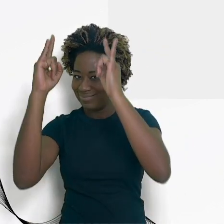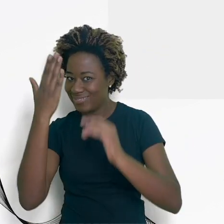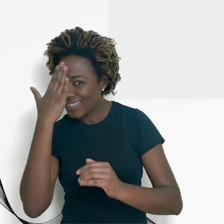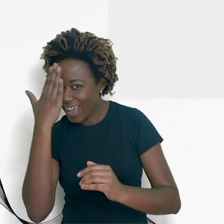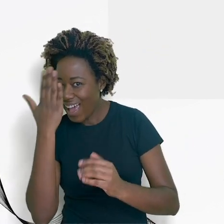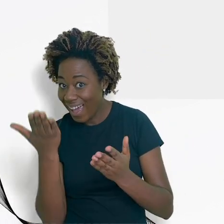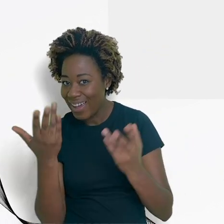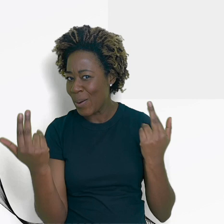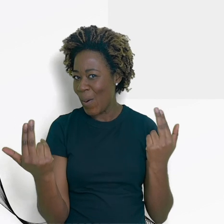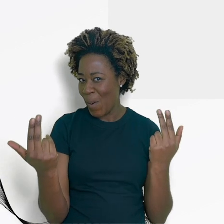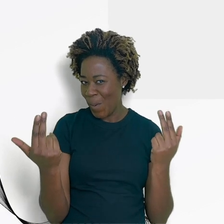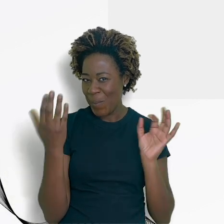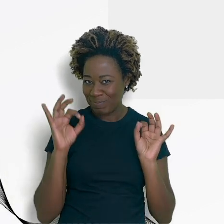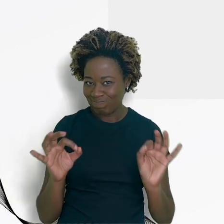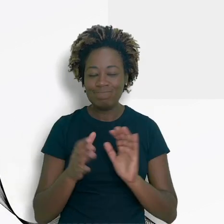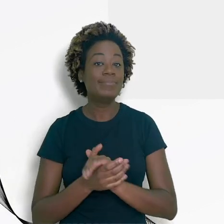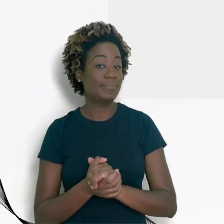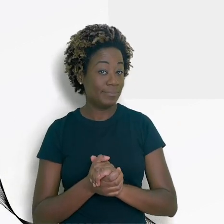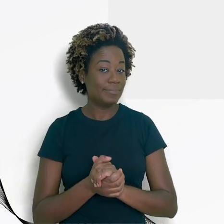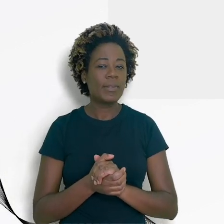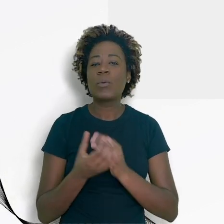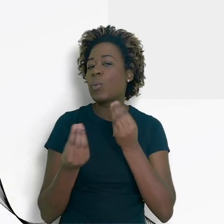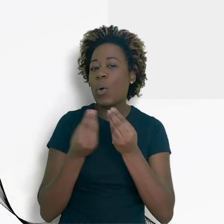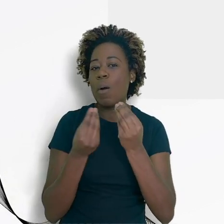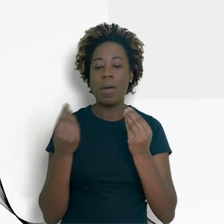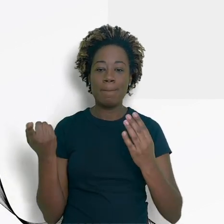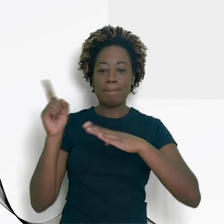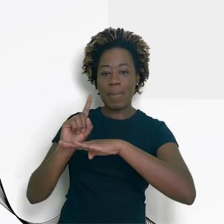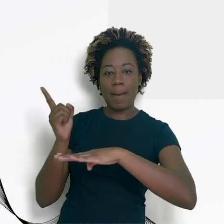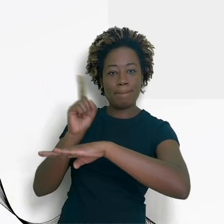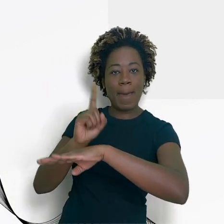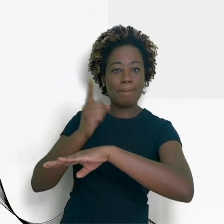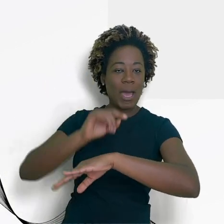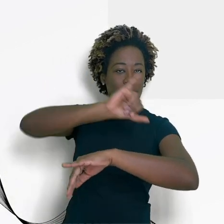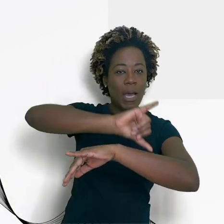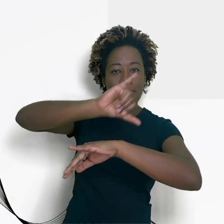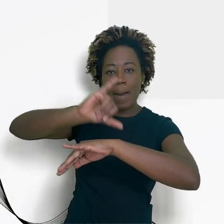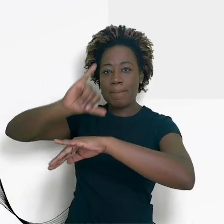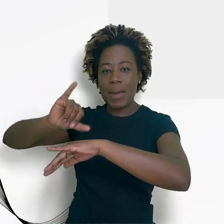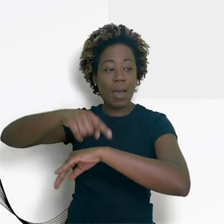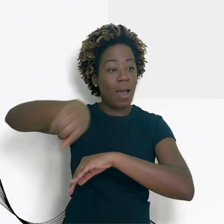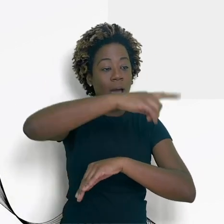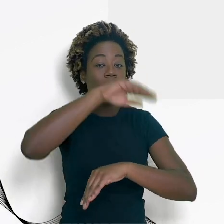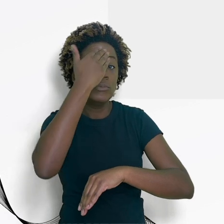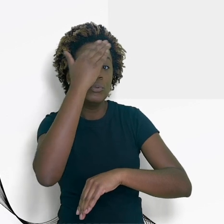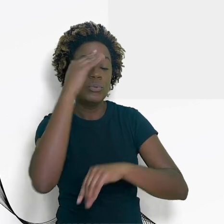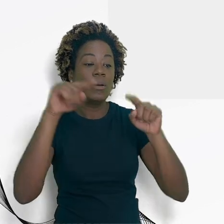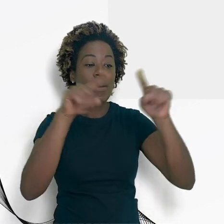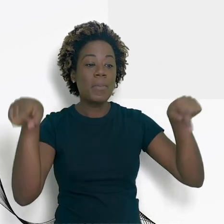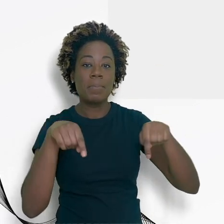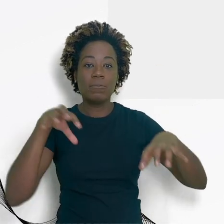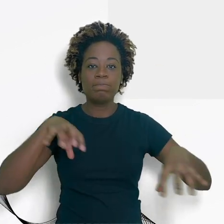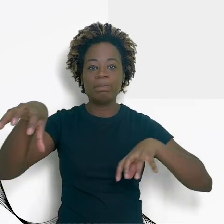mostram um desenho por cima? É exatamente isso. É para posicionar as coisas que vão estar no palco. É para a galera entender o